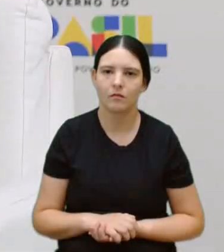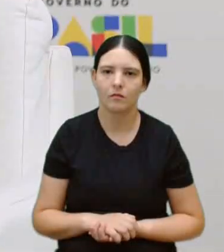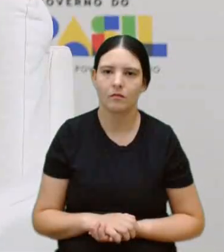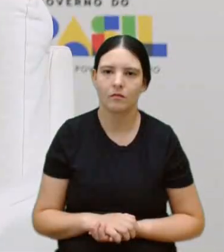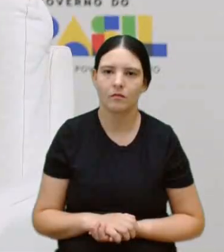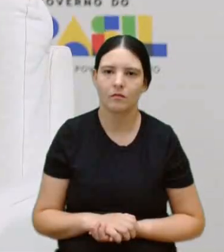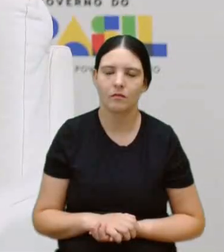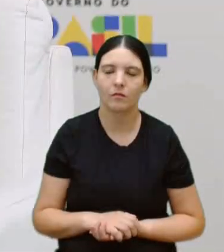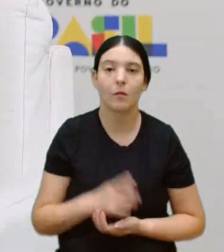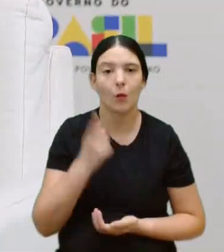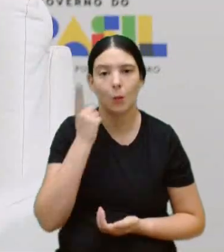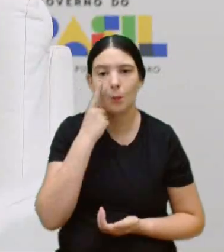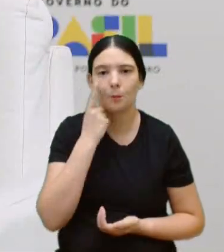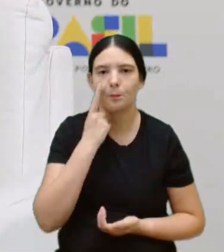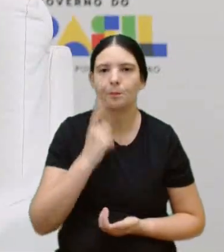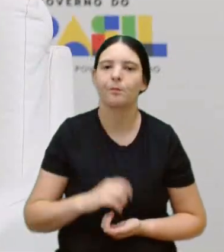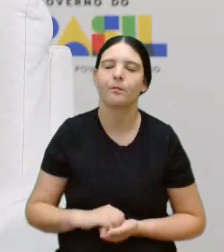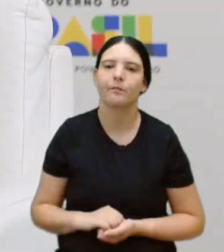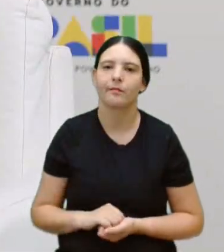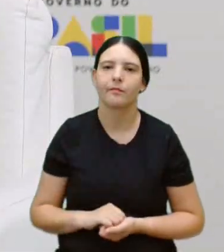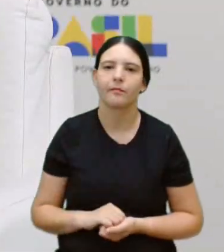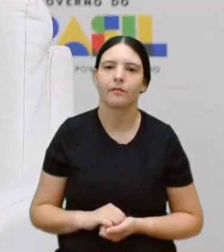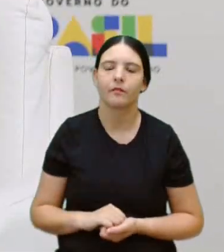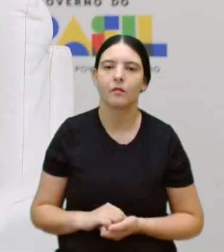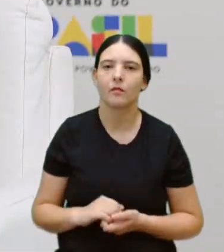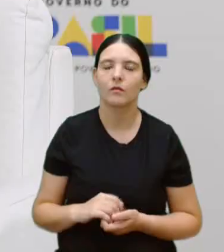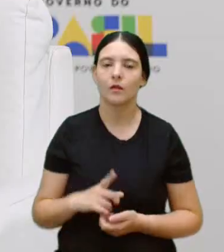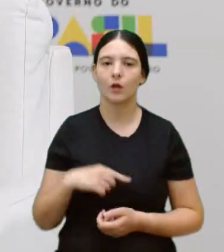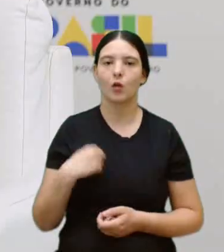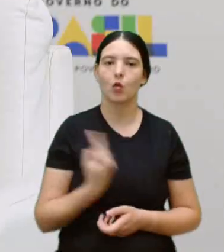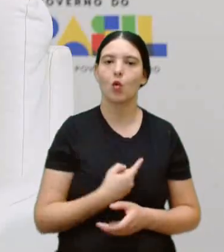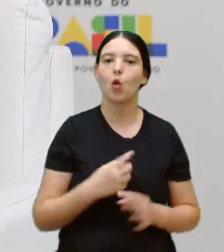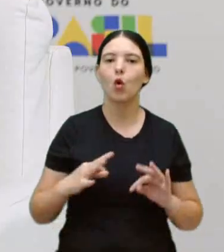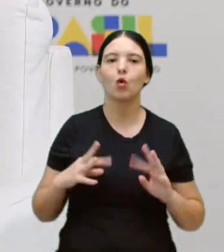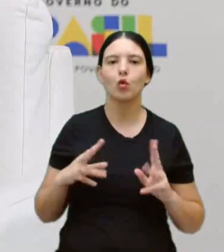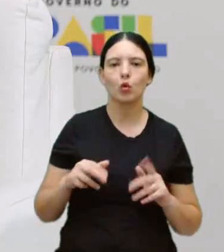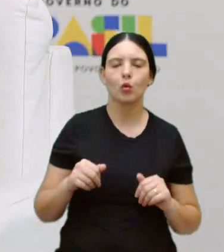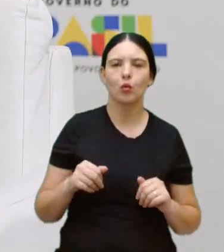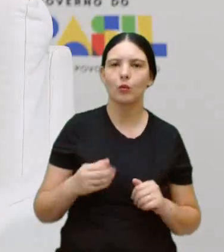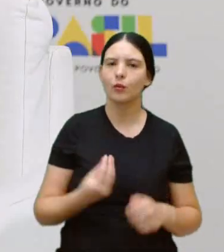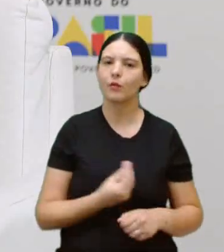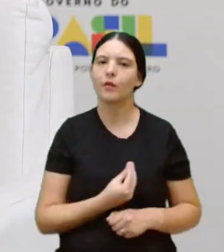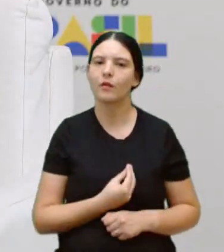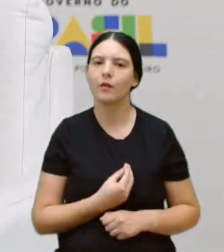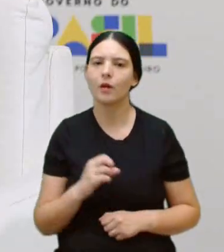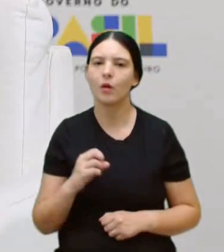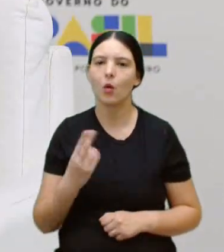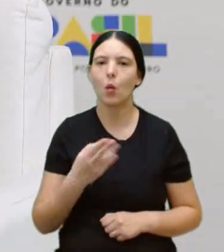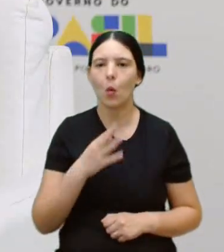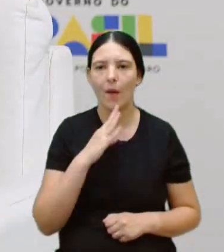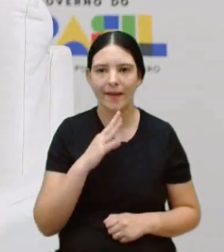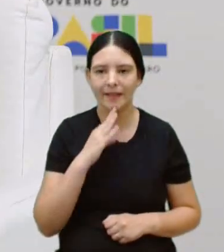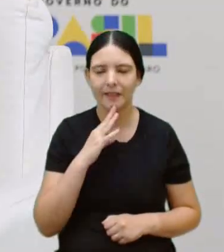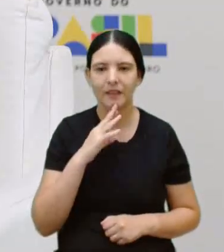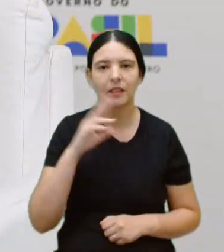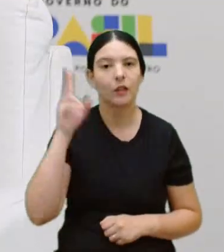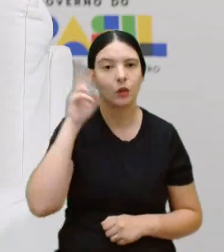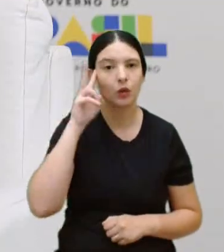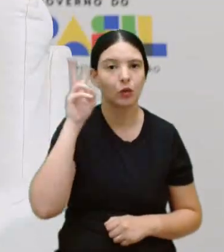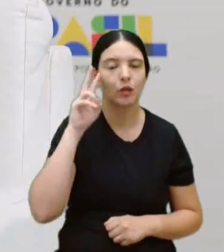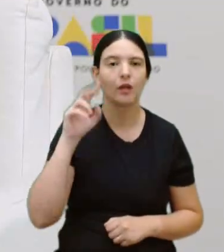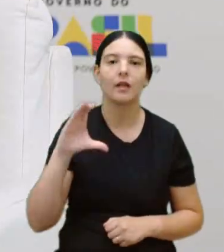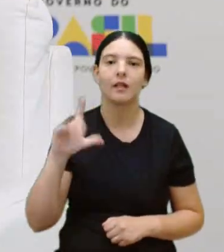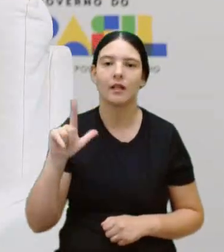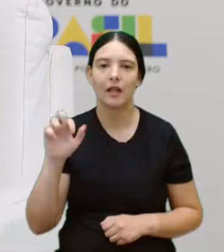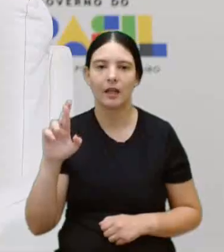Ó. Lê. Tudo nós já vivemos ou conhecemos uma história como a de Clarice e Lúcio, dois jovens,